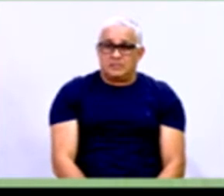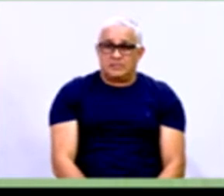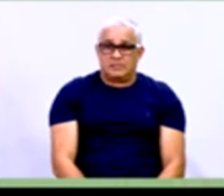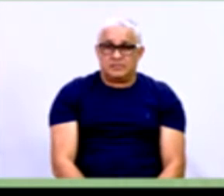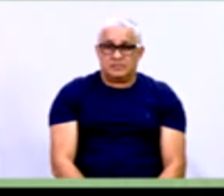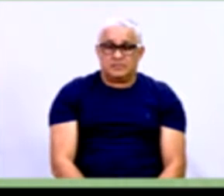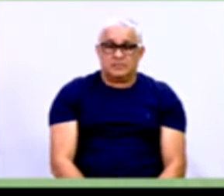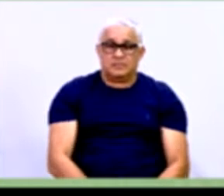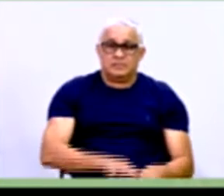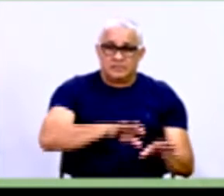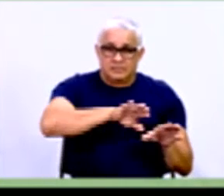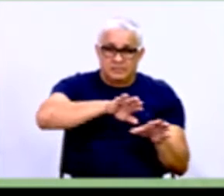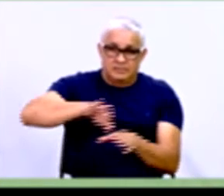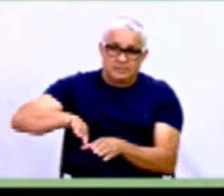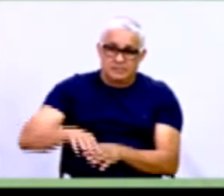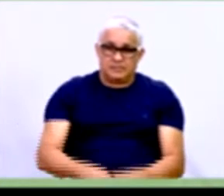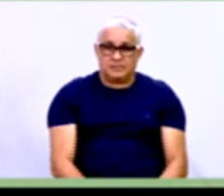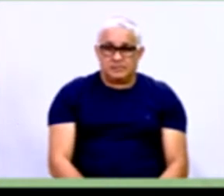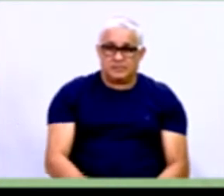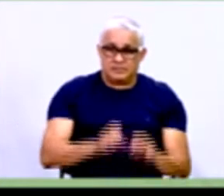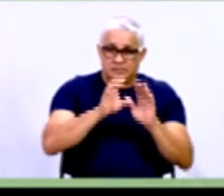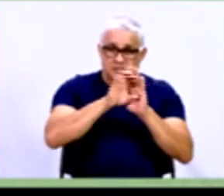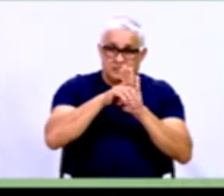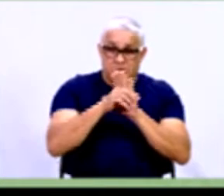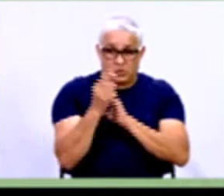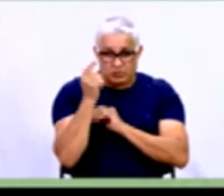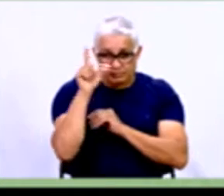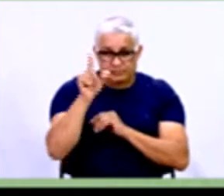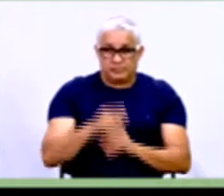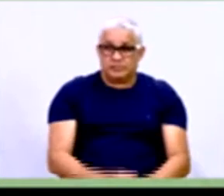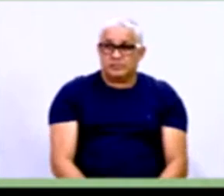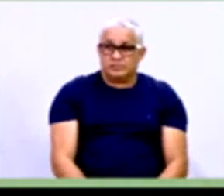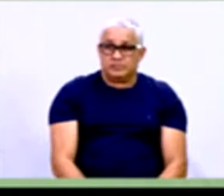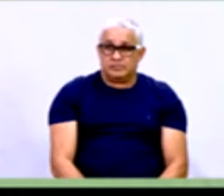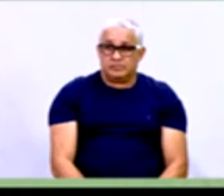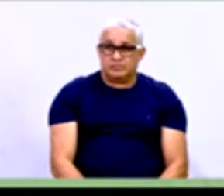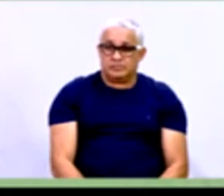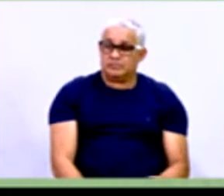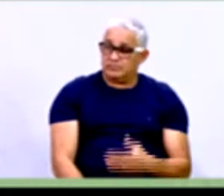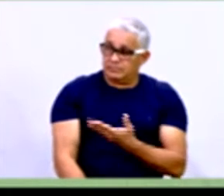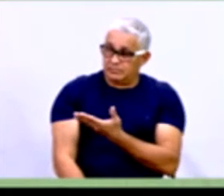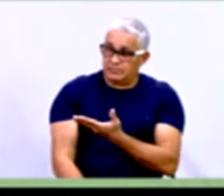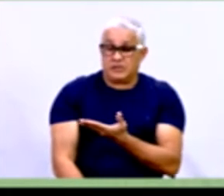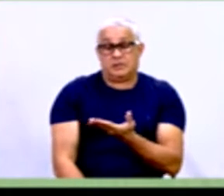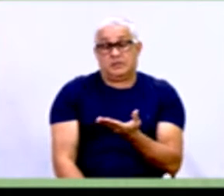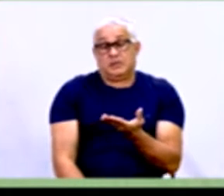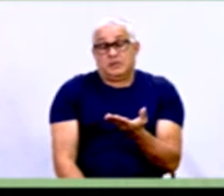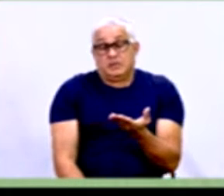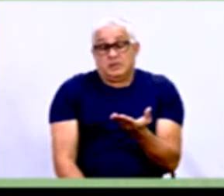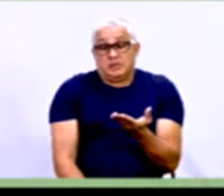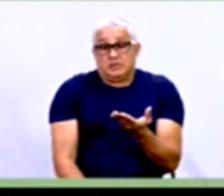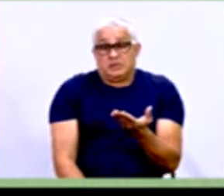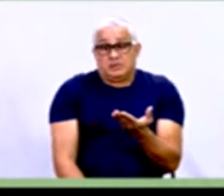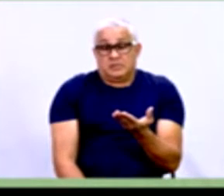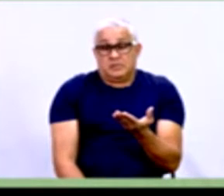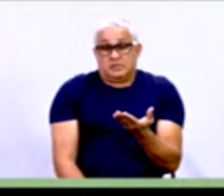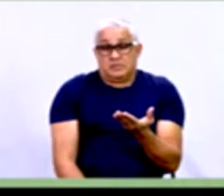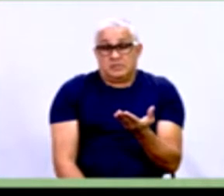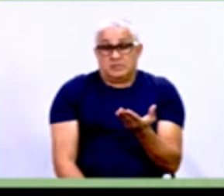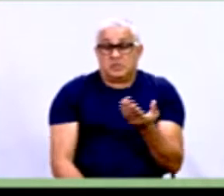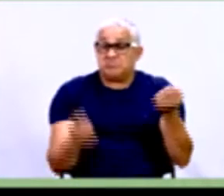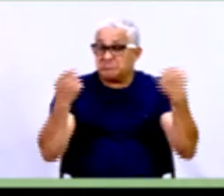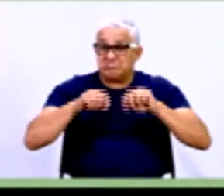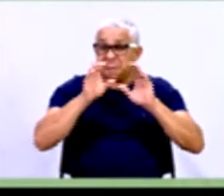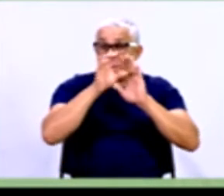Vamos agora a uma outra conceituação. Você pode falar, professora, eu não vejo necessidade de conceituar